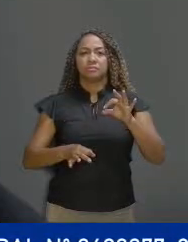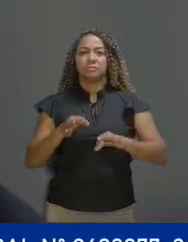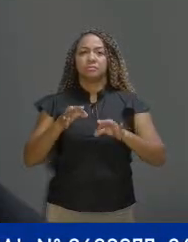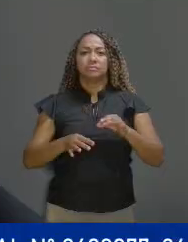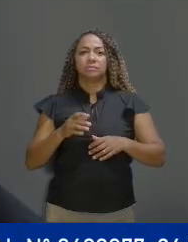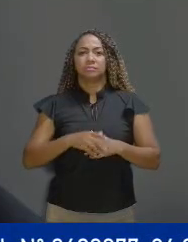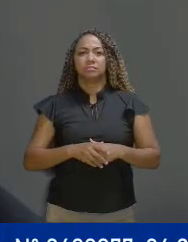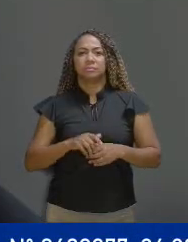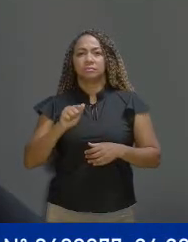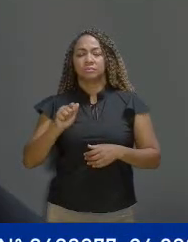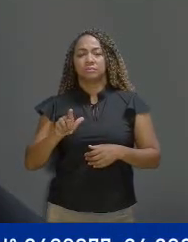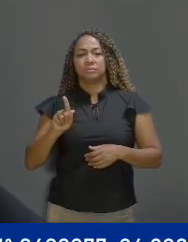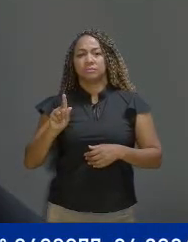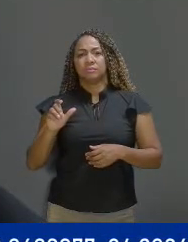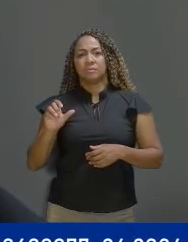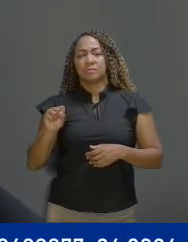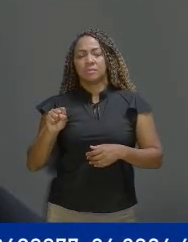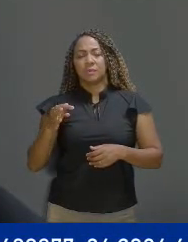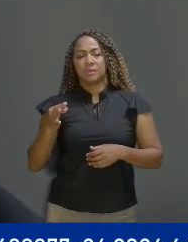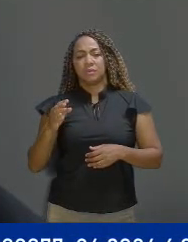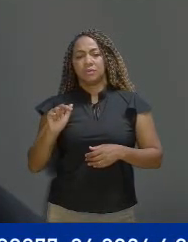Juiz Agostinho Silvério?